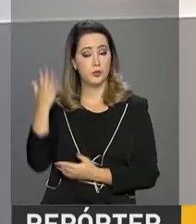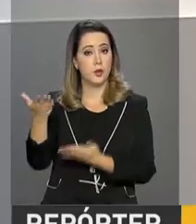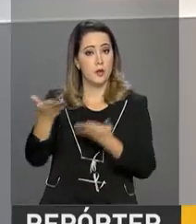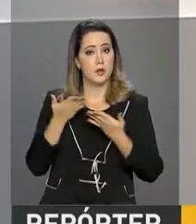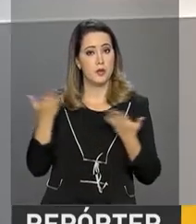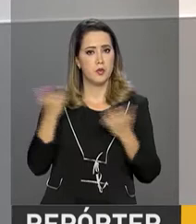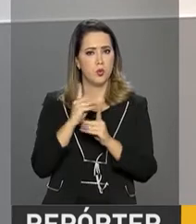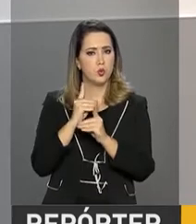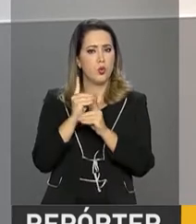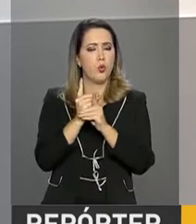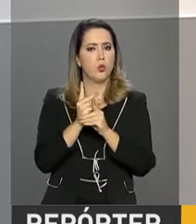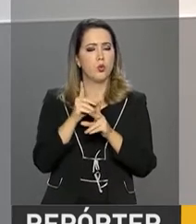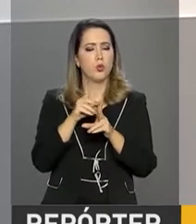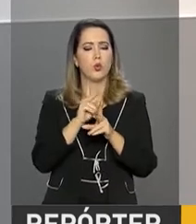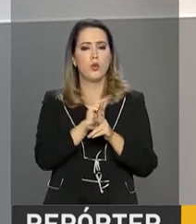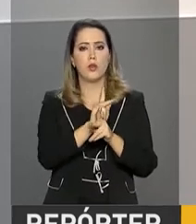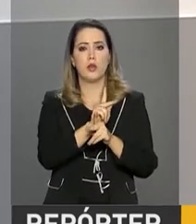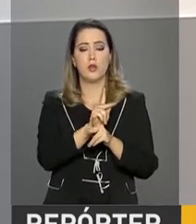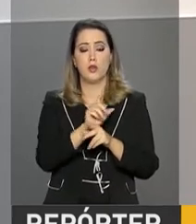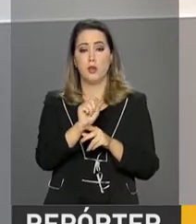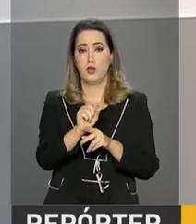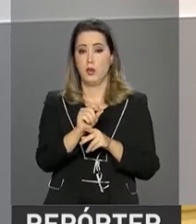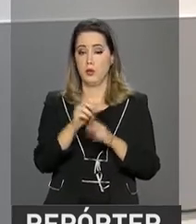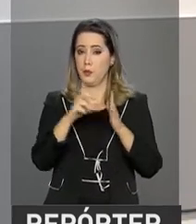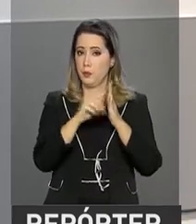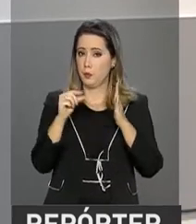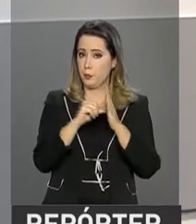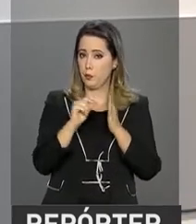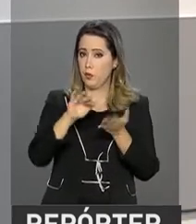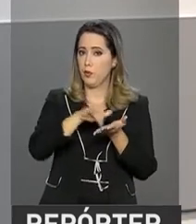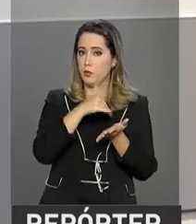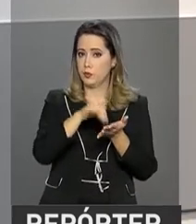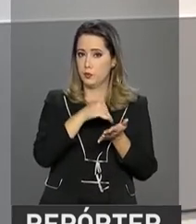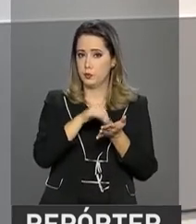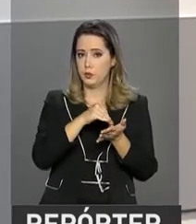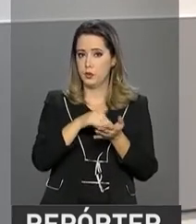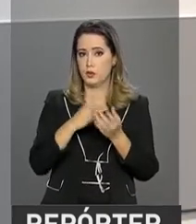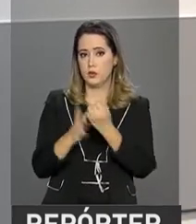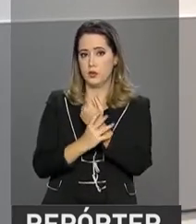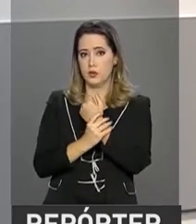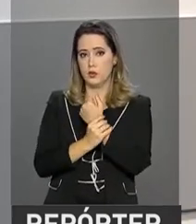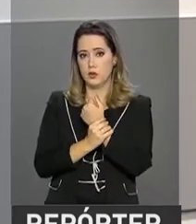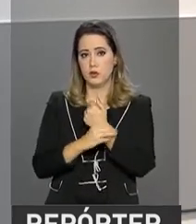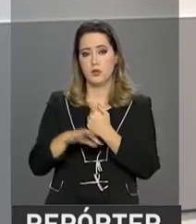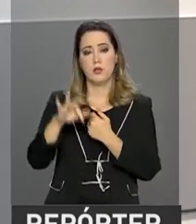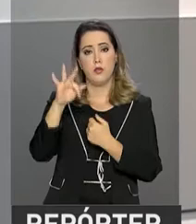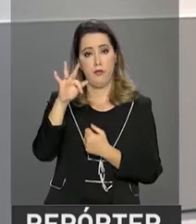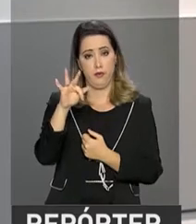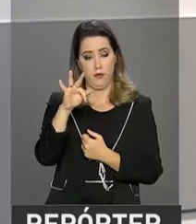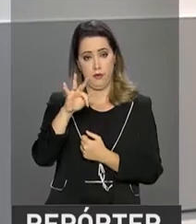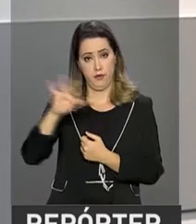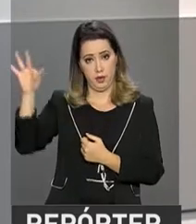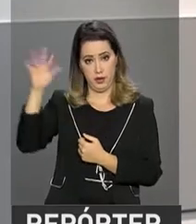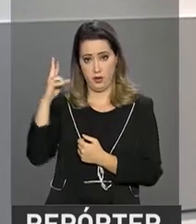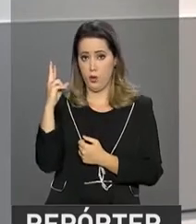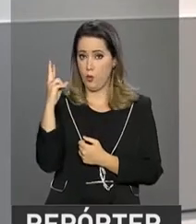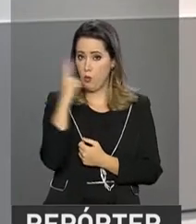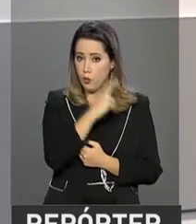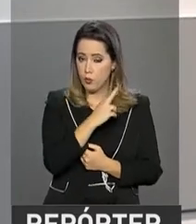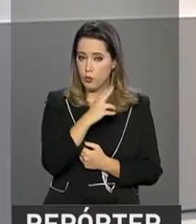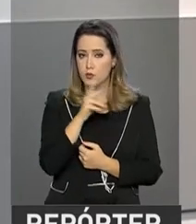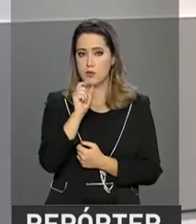recebeu hoje no palácio do planalto o secretário do conselho de segurança da federação da rússia nikolai patrushev